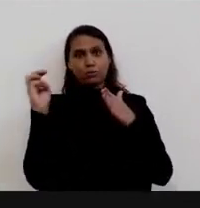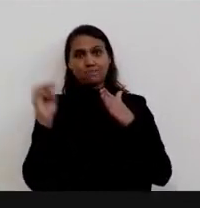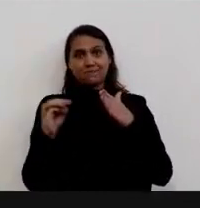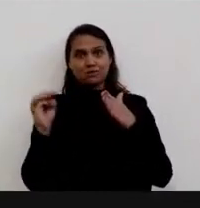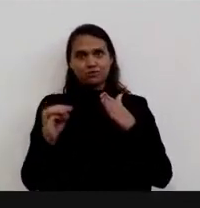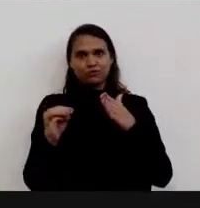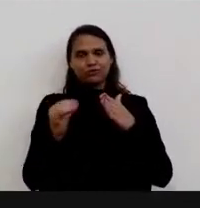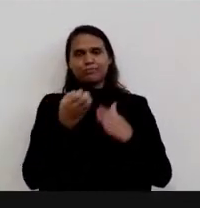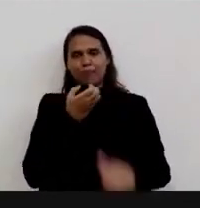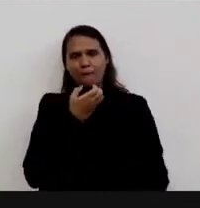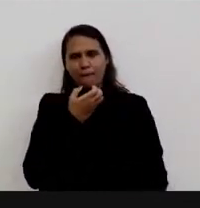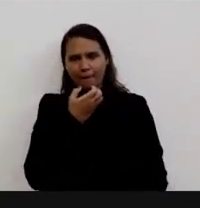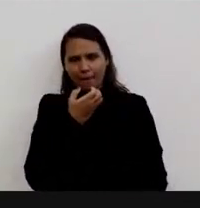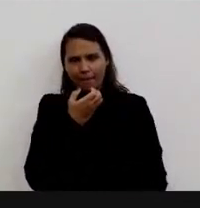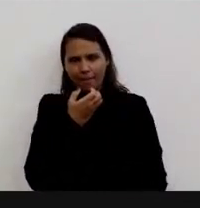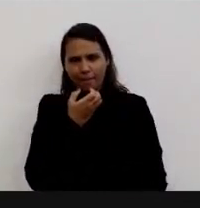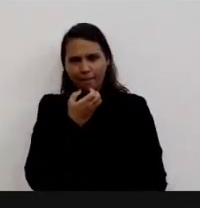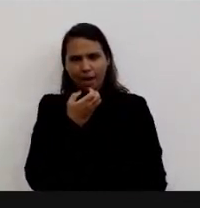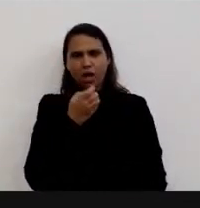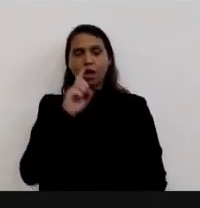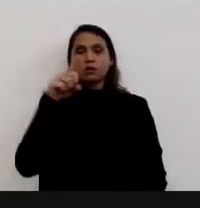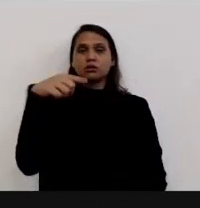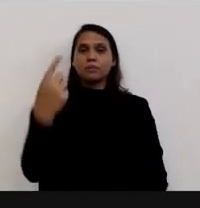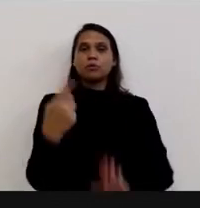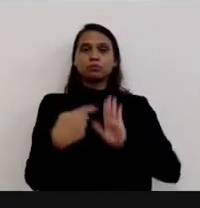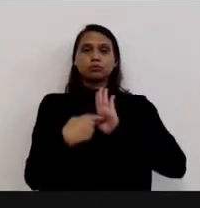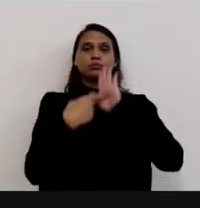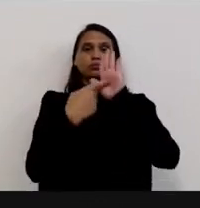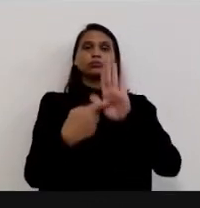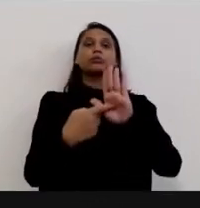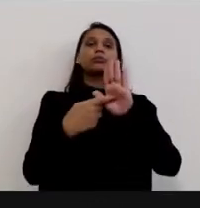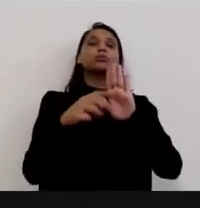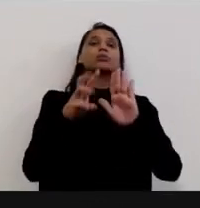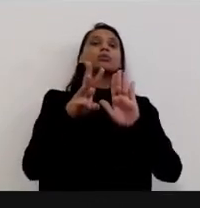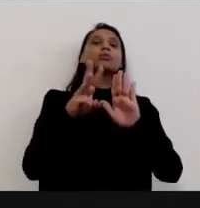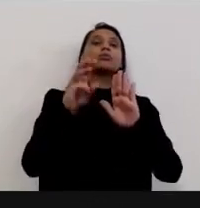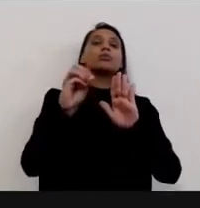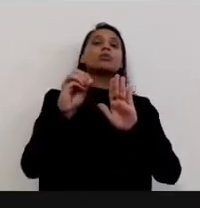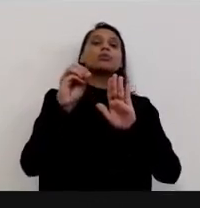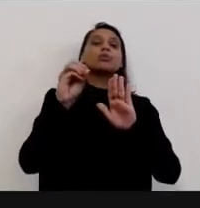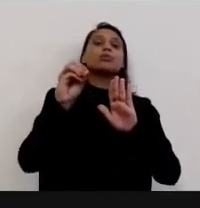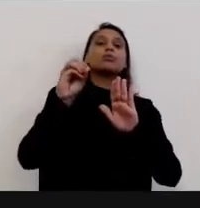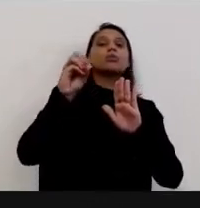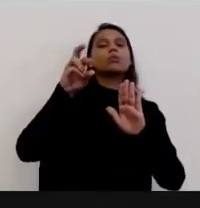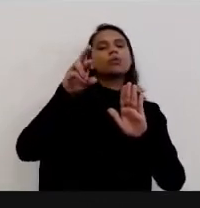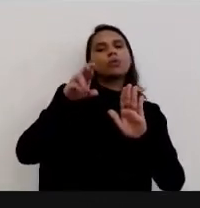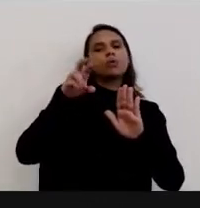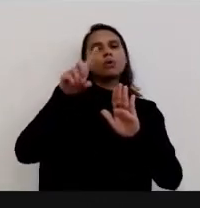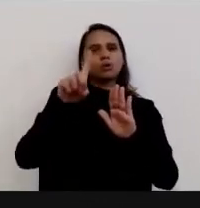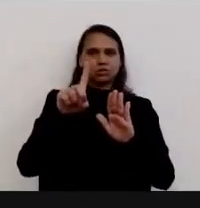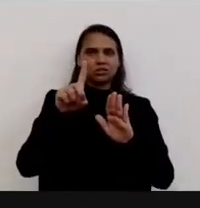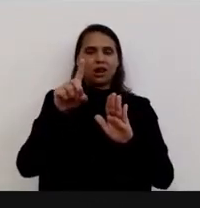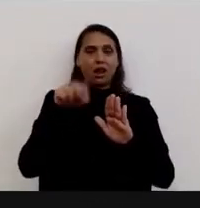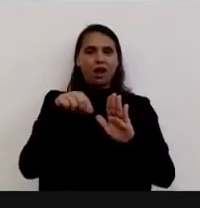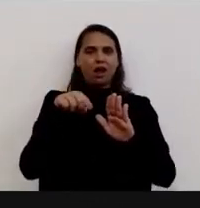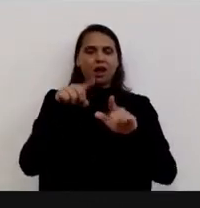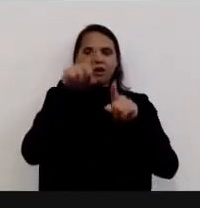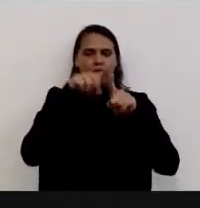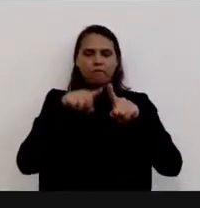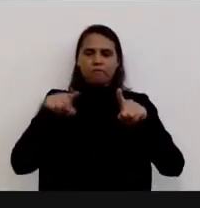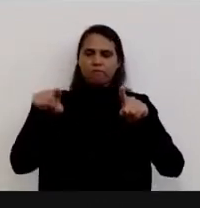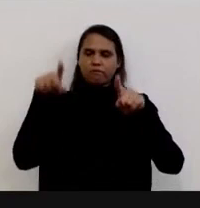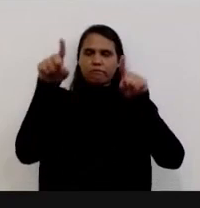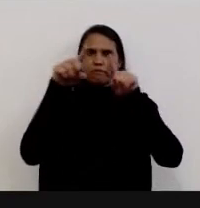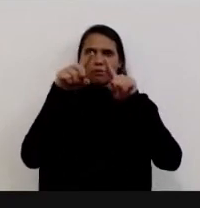partir disso a gente usou, né, um indicador chamado WER, Word Error Rate, que é essa formulazinha que está escrita